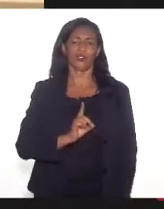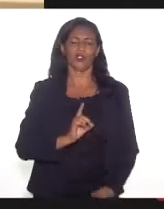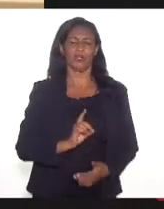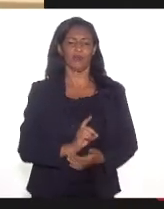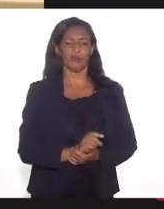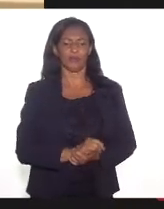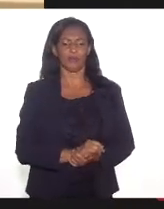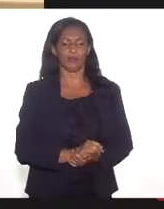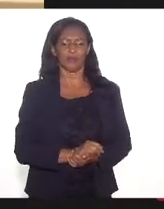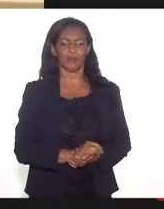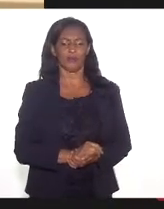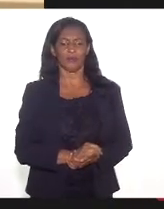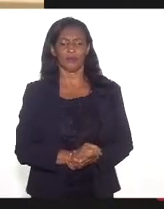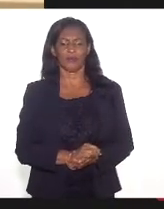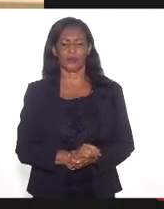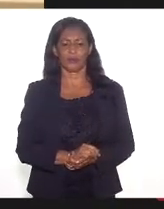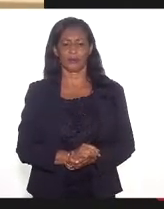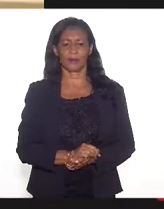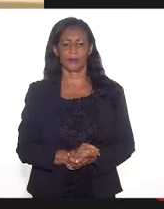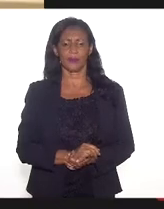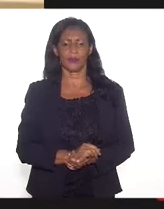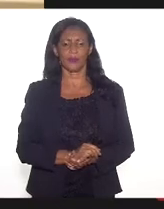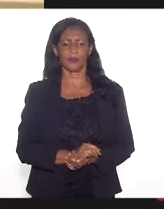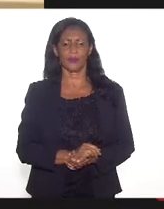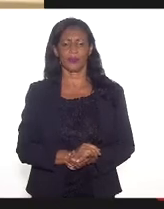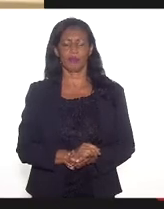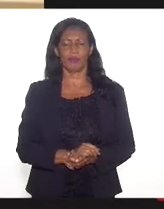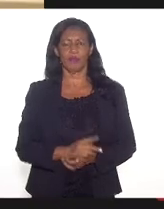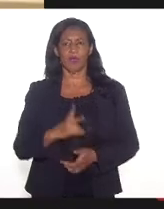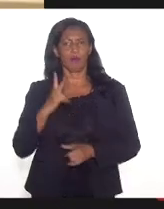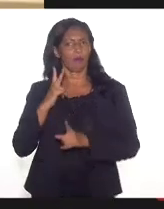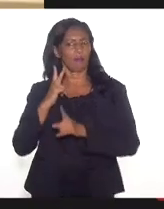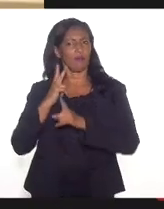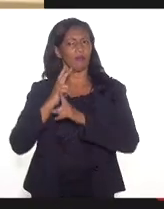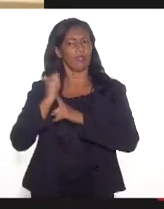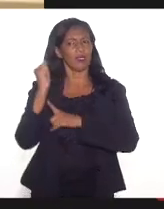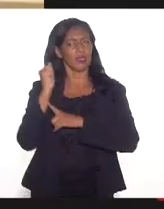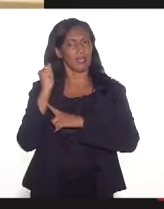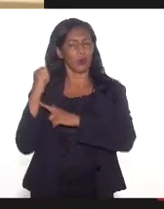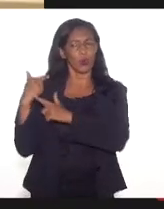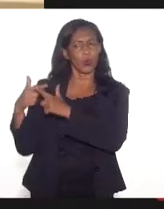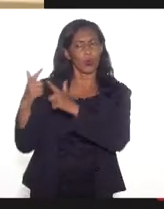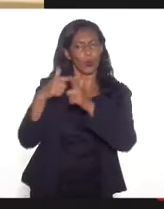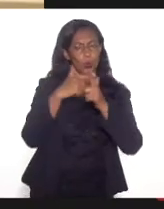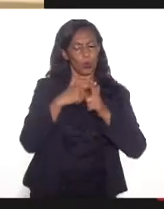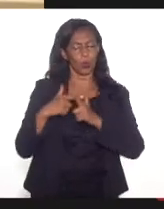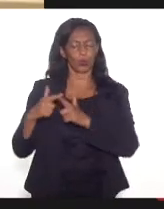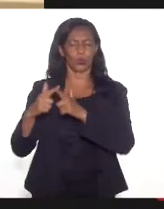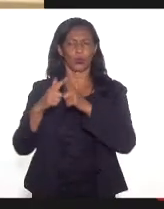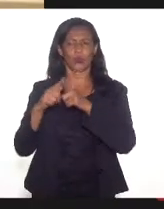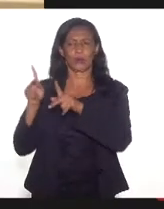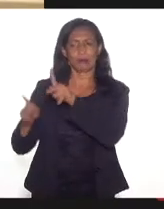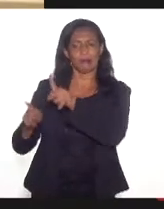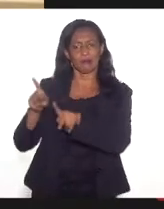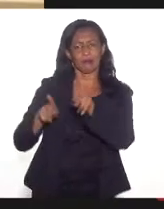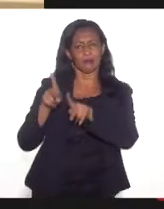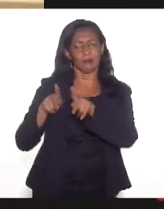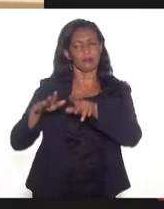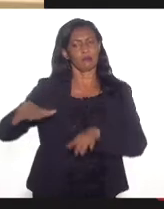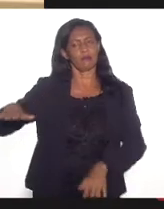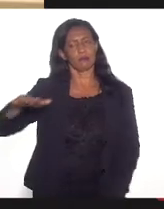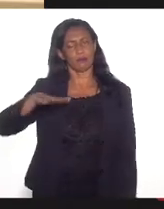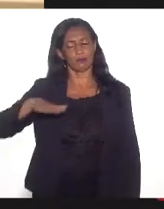superar os dramas da nossa população. Então,